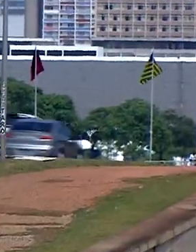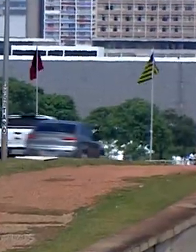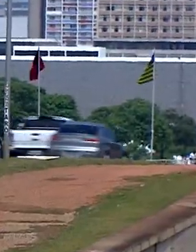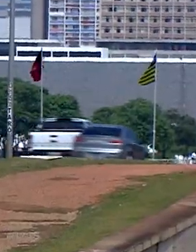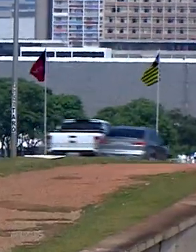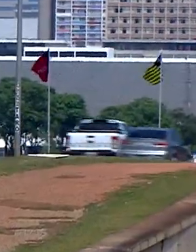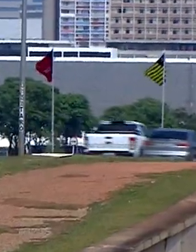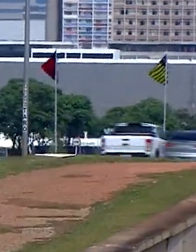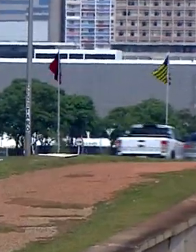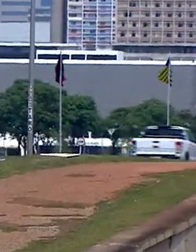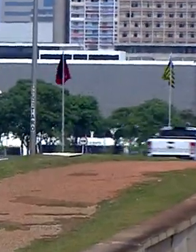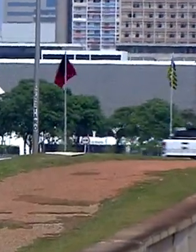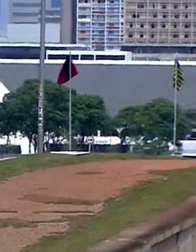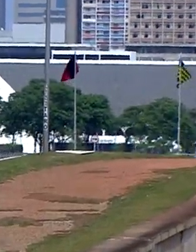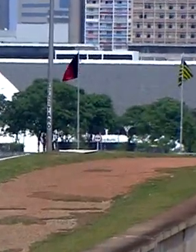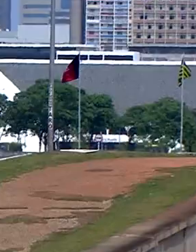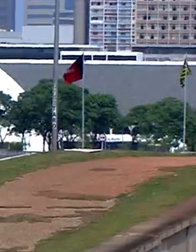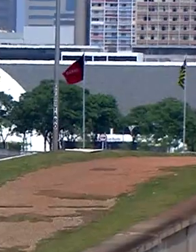Tchau. Tchau.